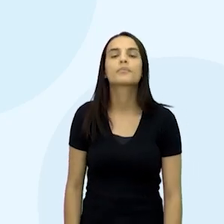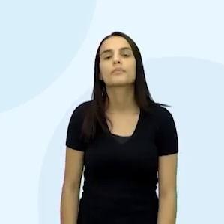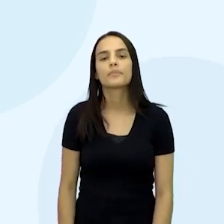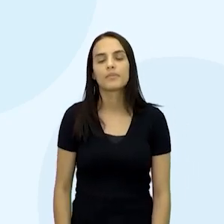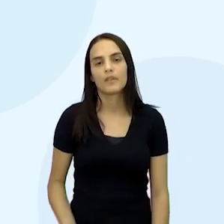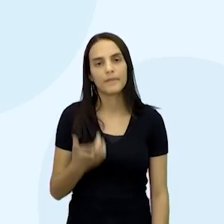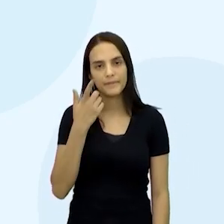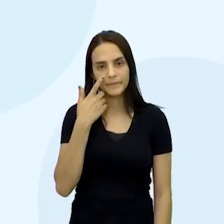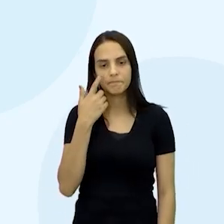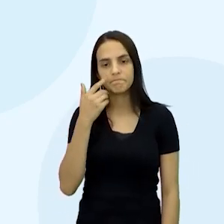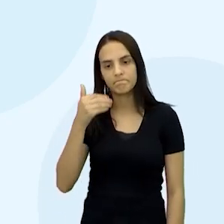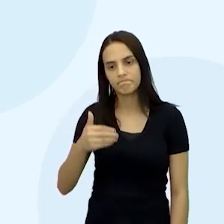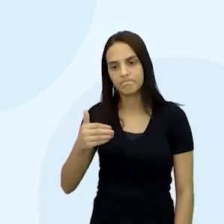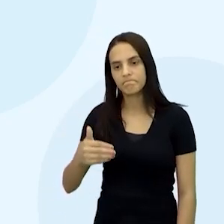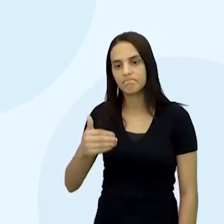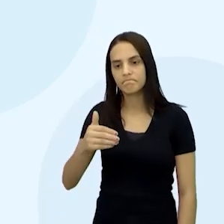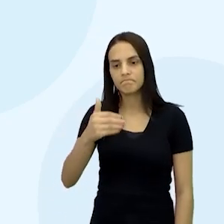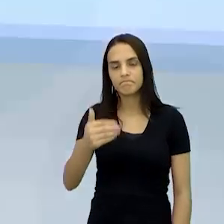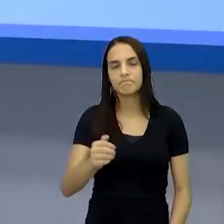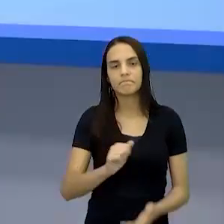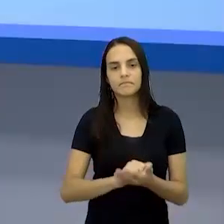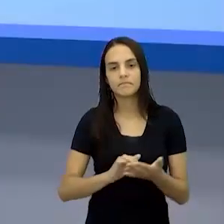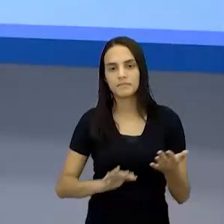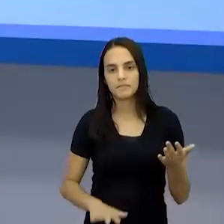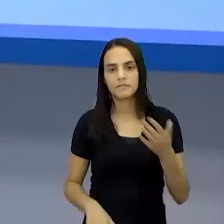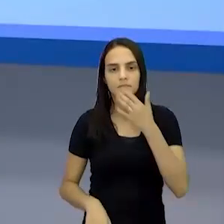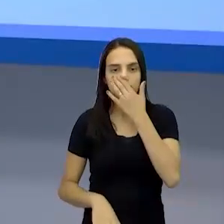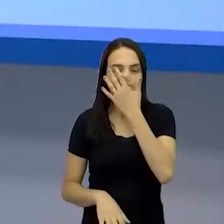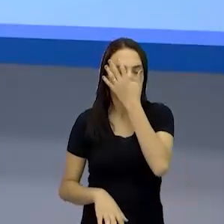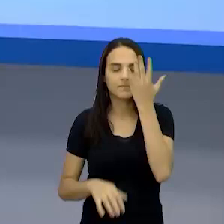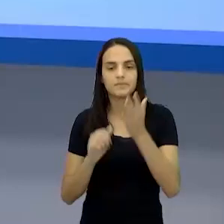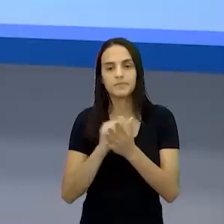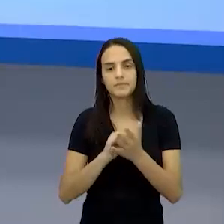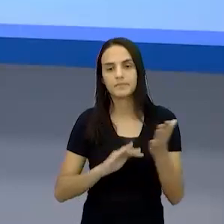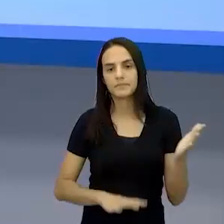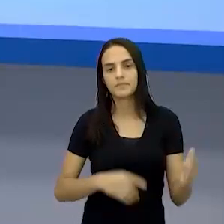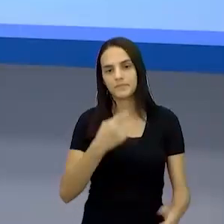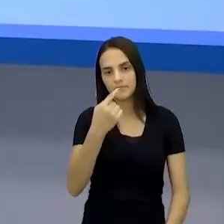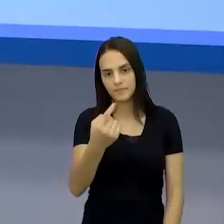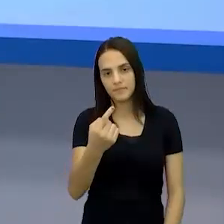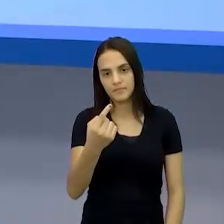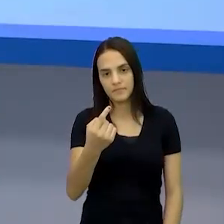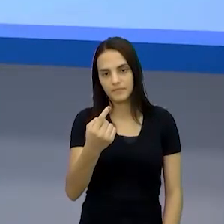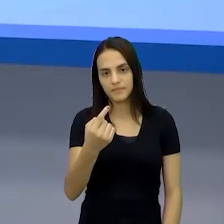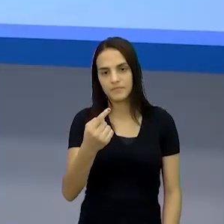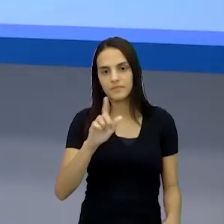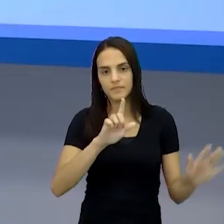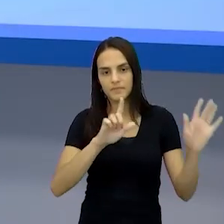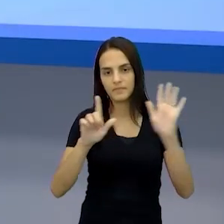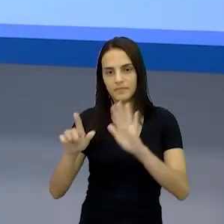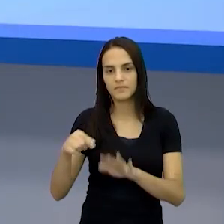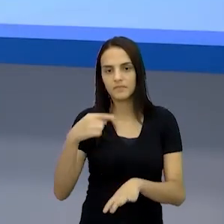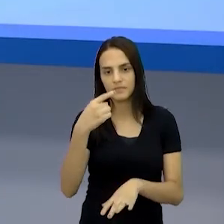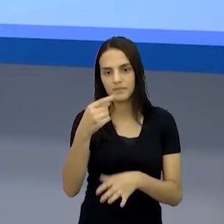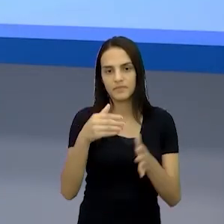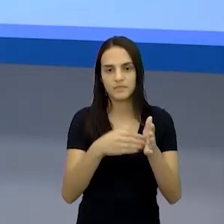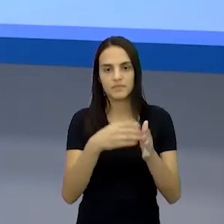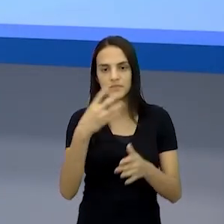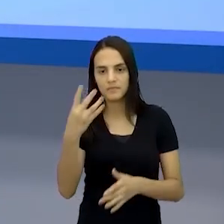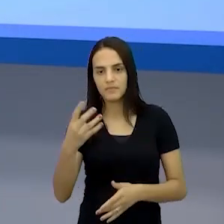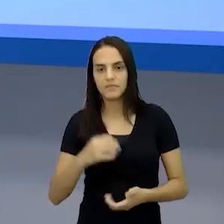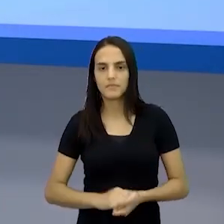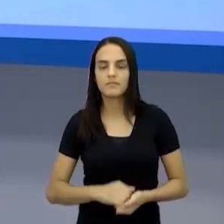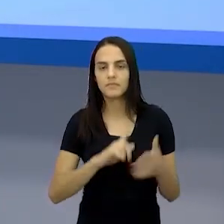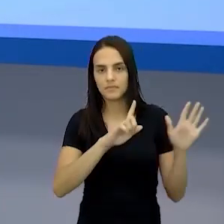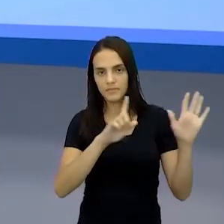que é uma sequência nas atividades, né? Então nós tivemos na atividade 1, da semana 1 à semana 4, e a